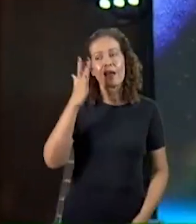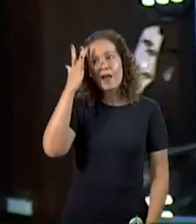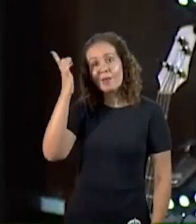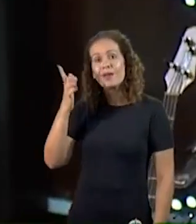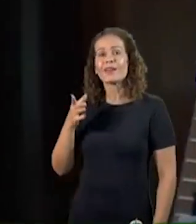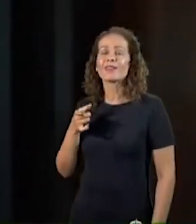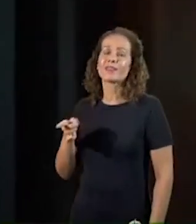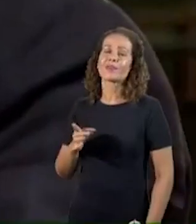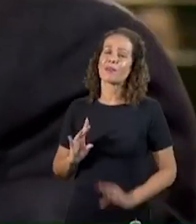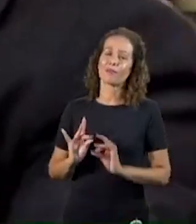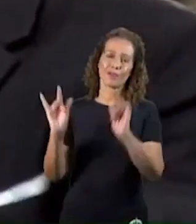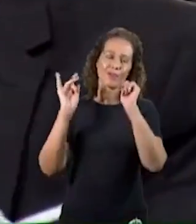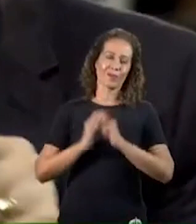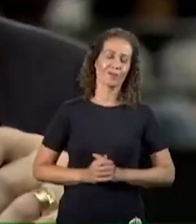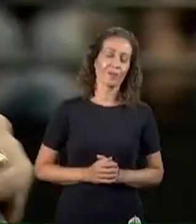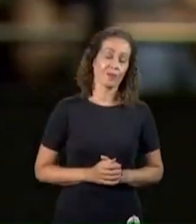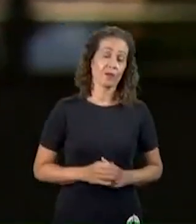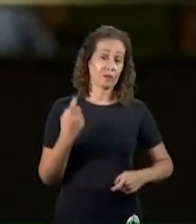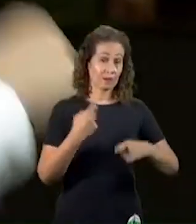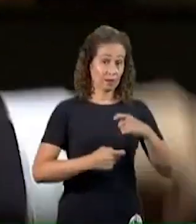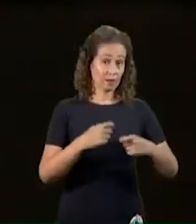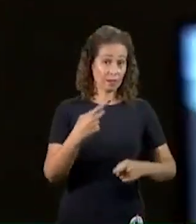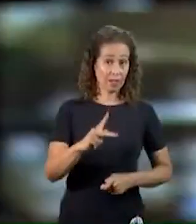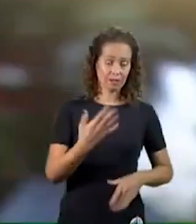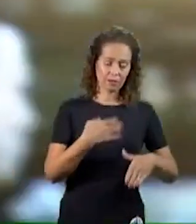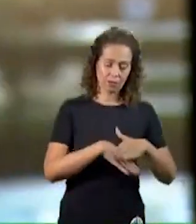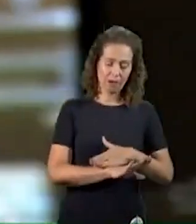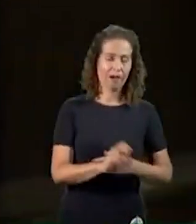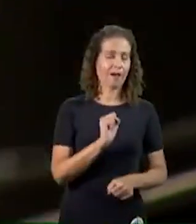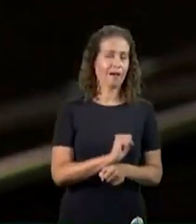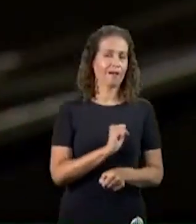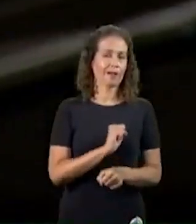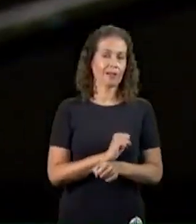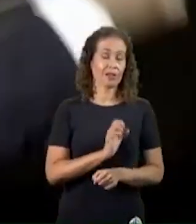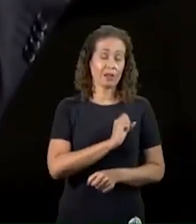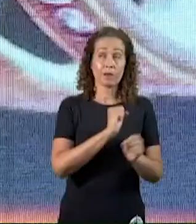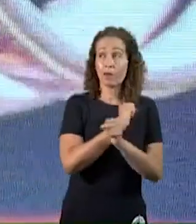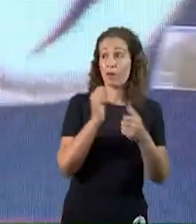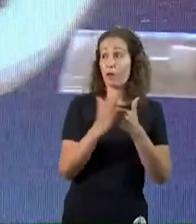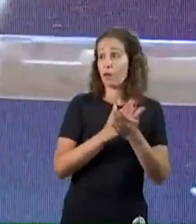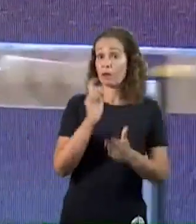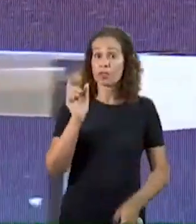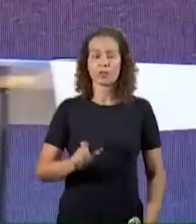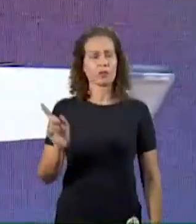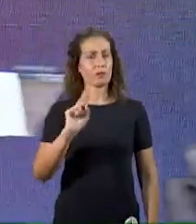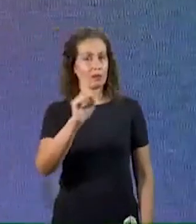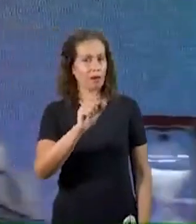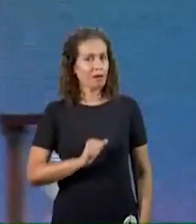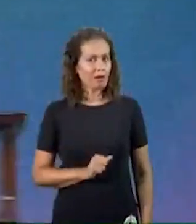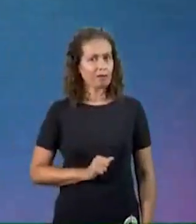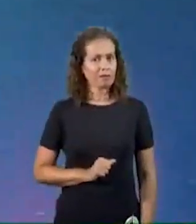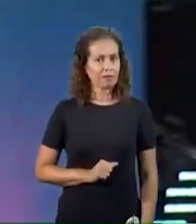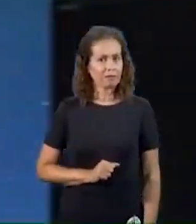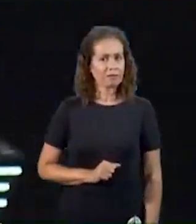Guarde a sua sexualidade, guarde o seu corpo, não apaixone por qualquer um, não vá se entregando a ninguém.